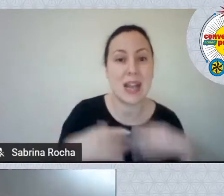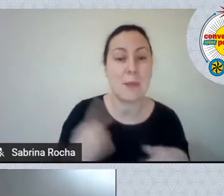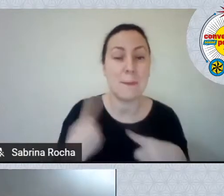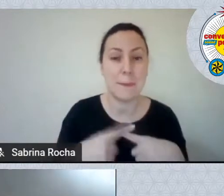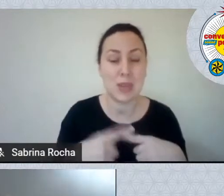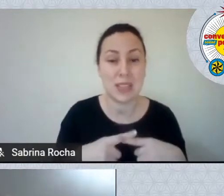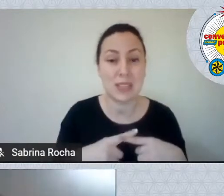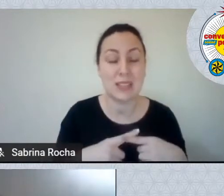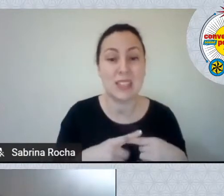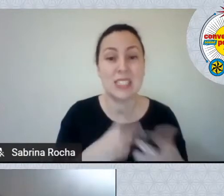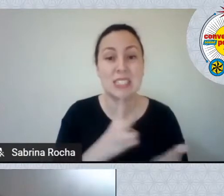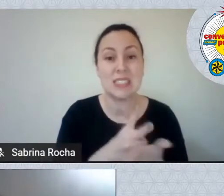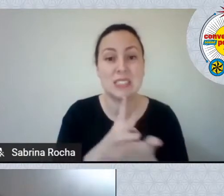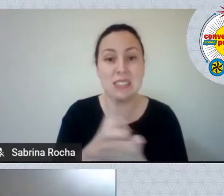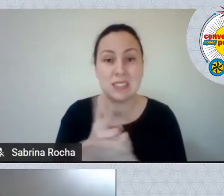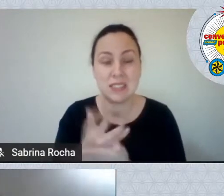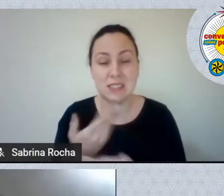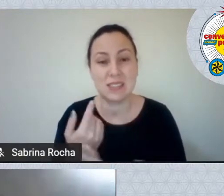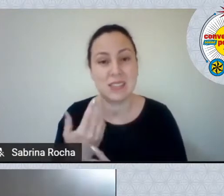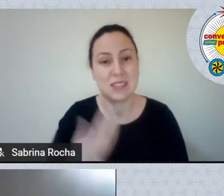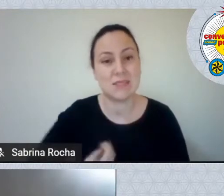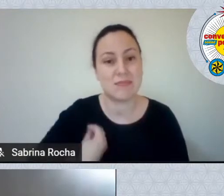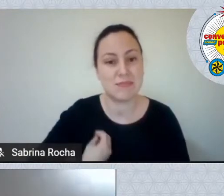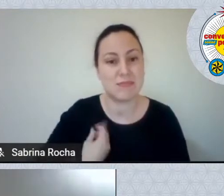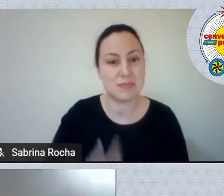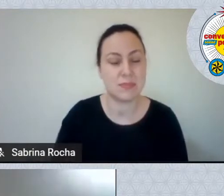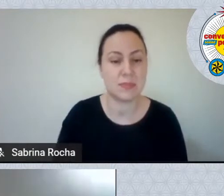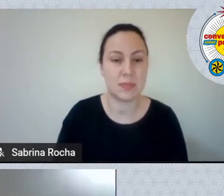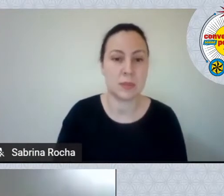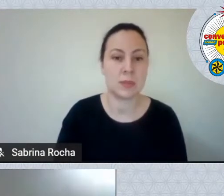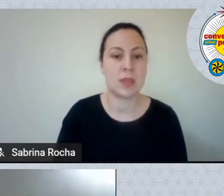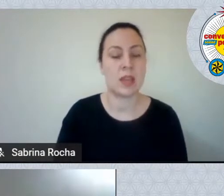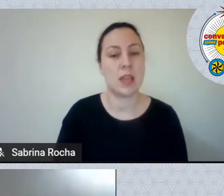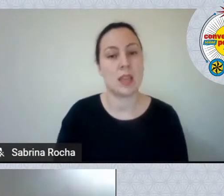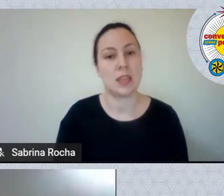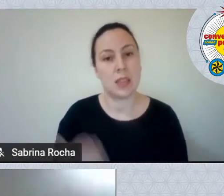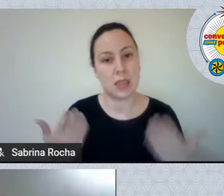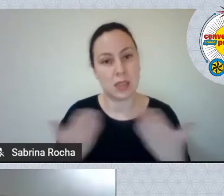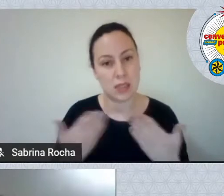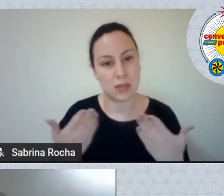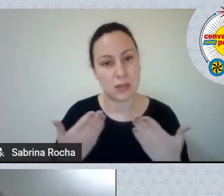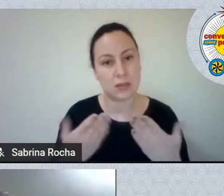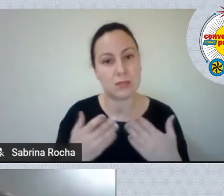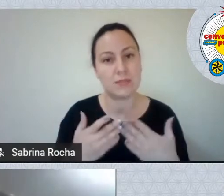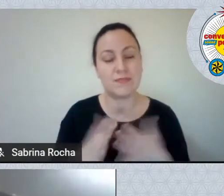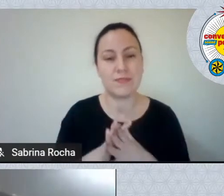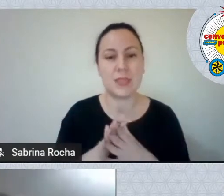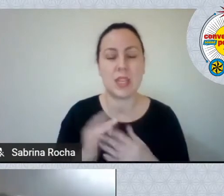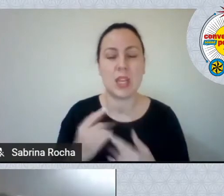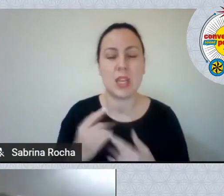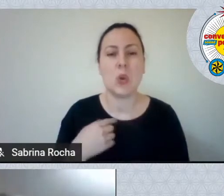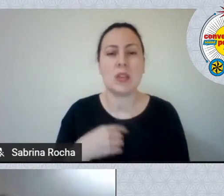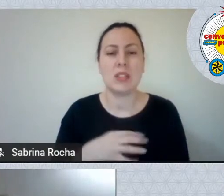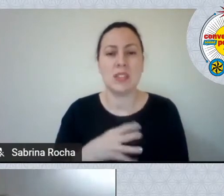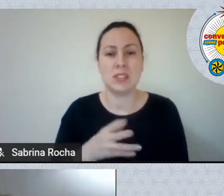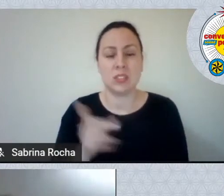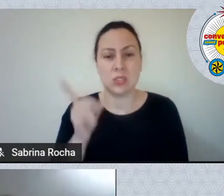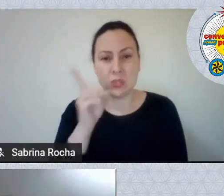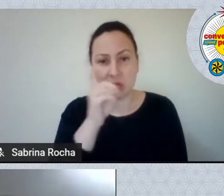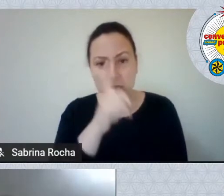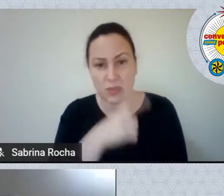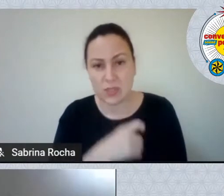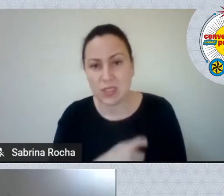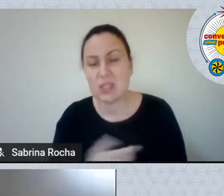no tempo e, portanto, na existência. Agora que a gente teve todo esse trabalho, vem alguém e diz, agora para a rua, agora vamos